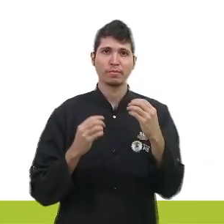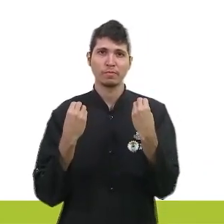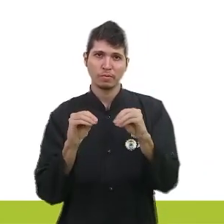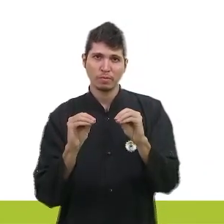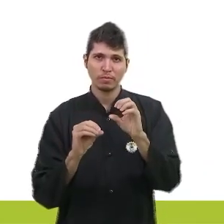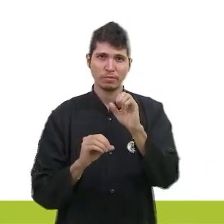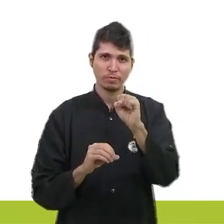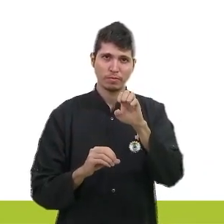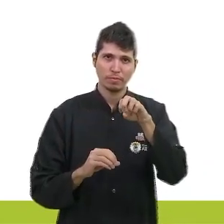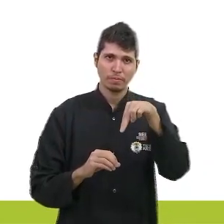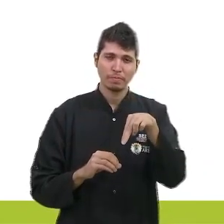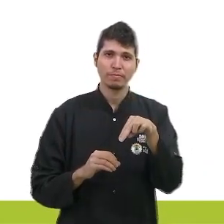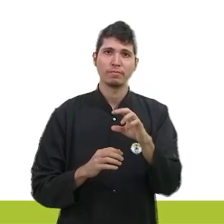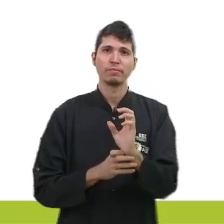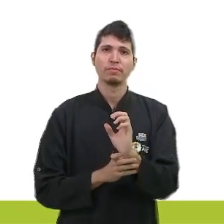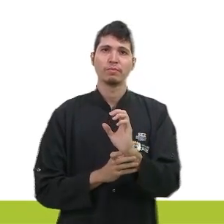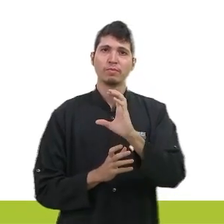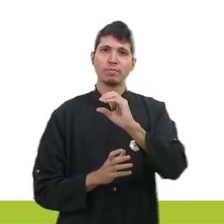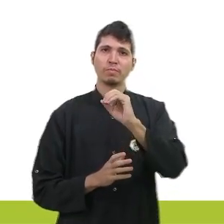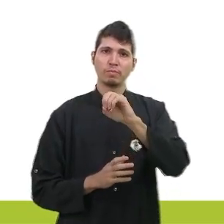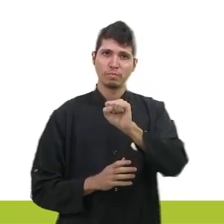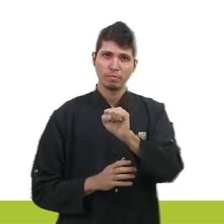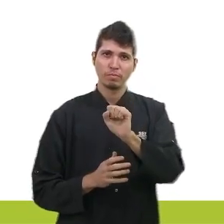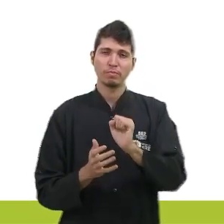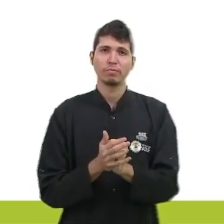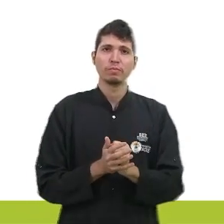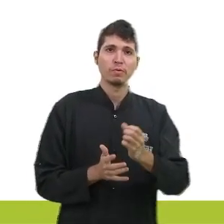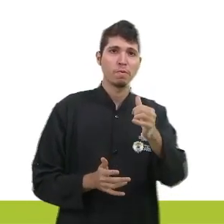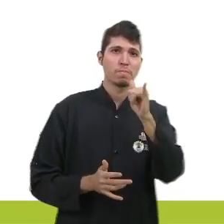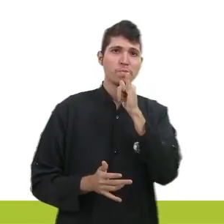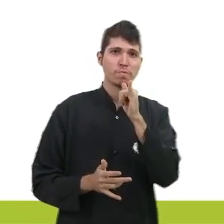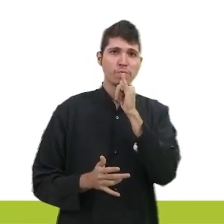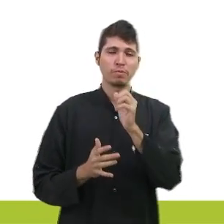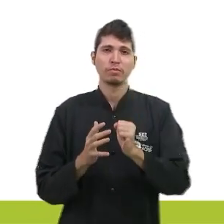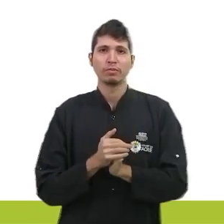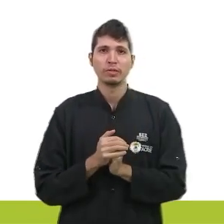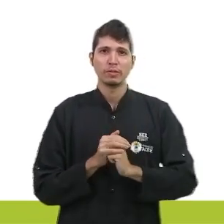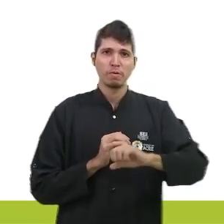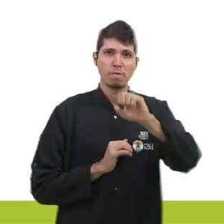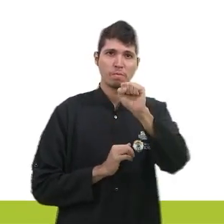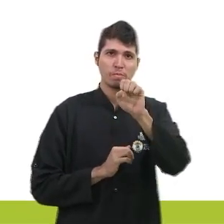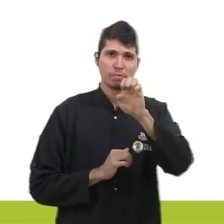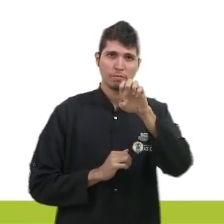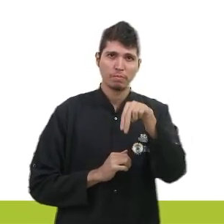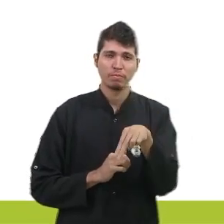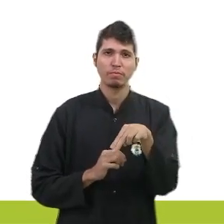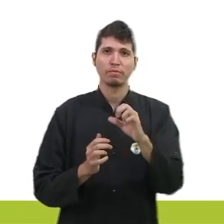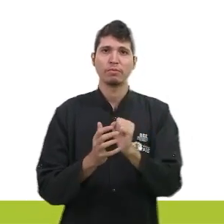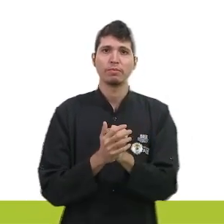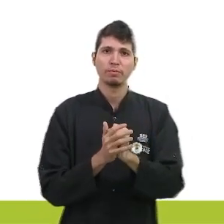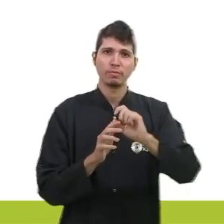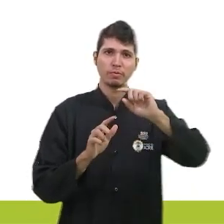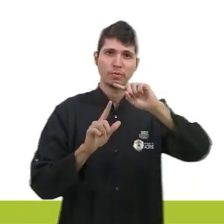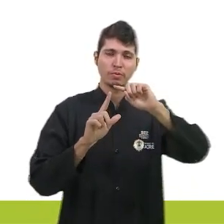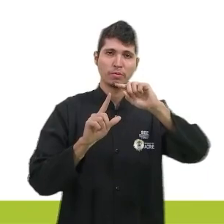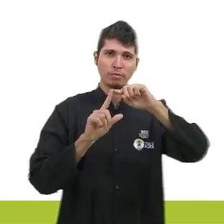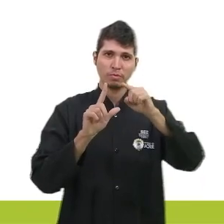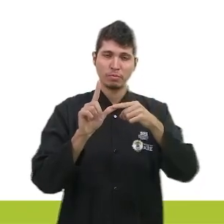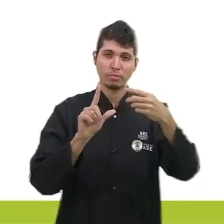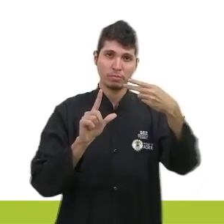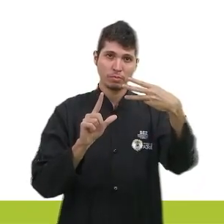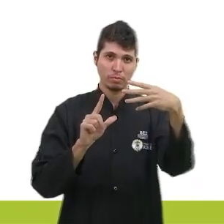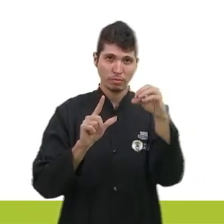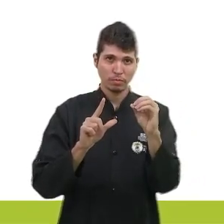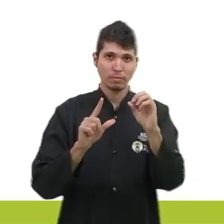quiser descobrir o seno de 30 graus, eu venho aqui no 30 graus e olho para o seno. Então, seno de 30 graus é igual a